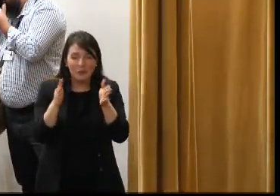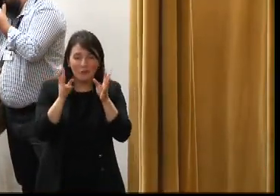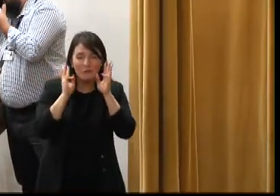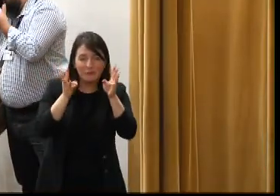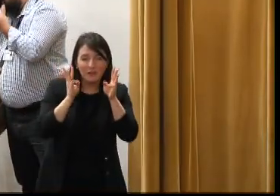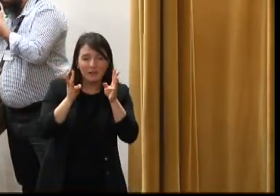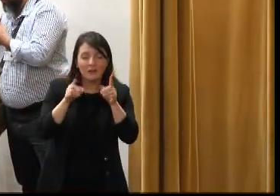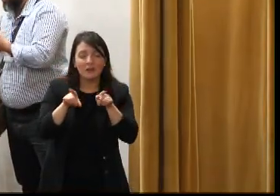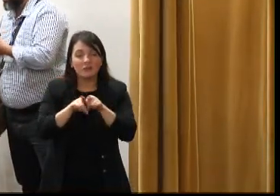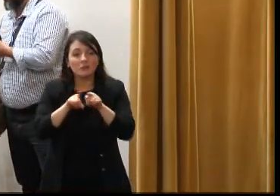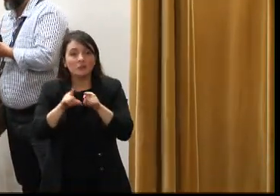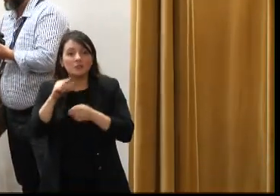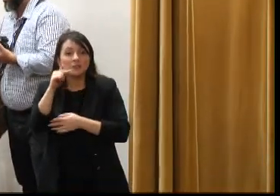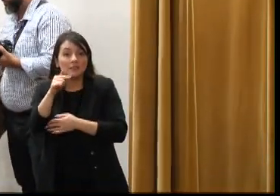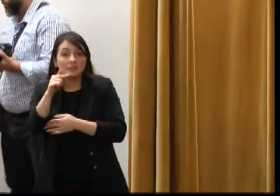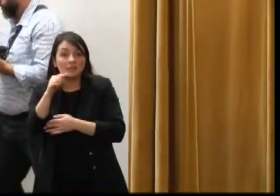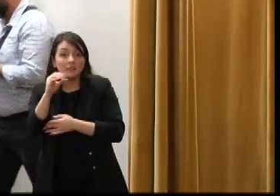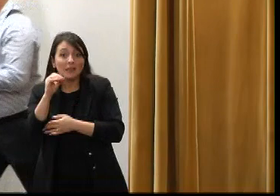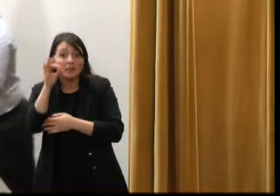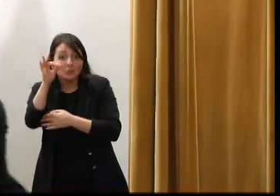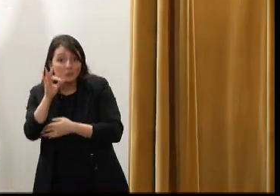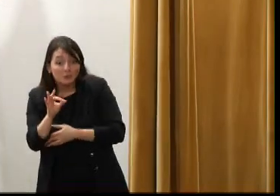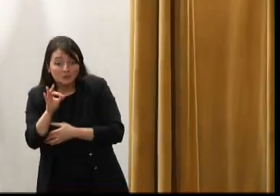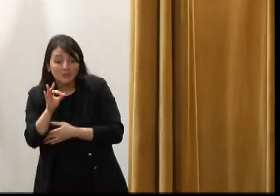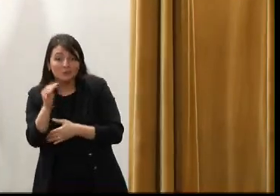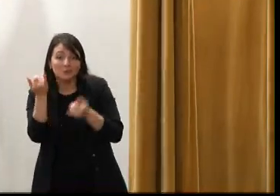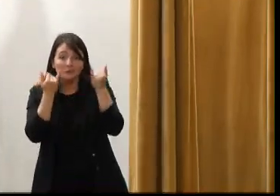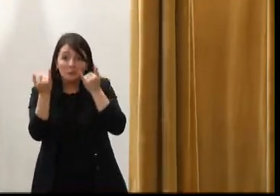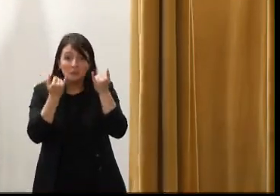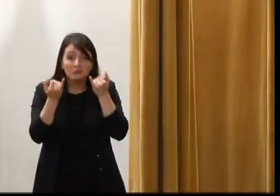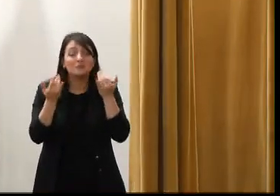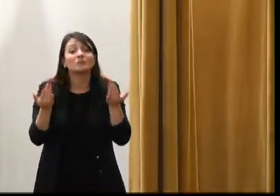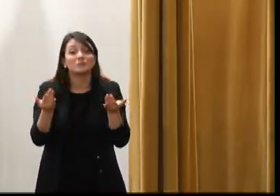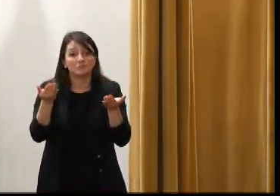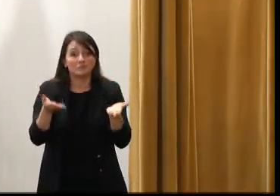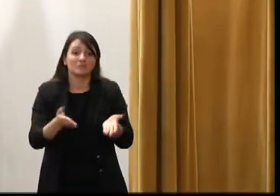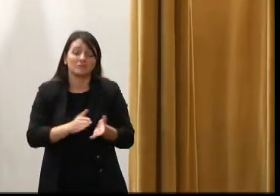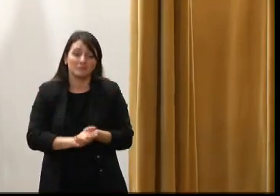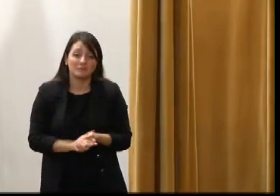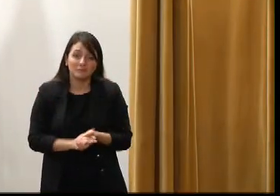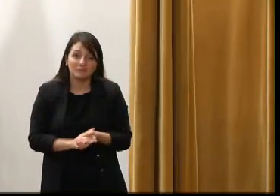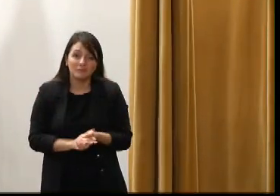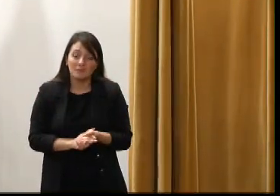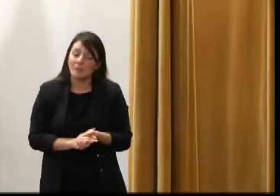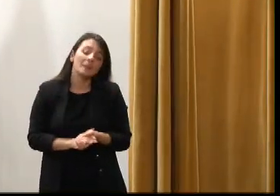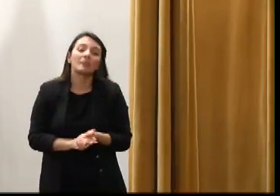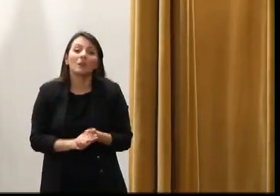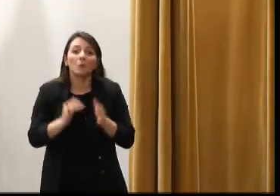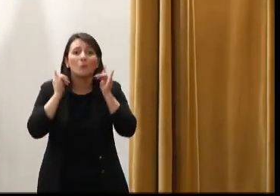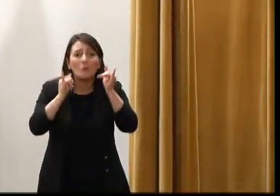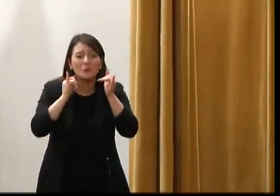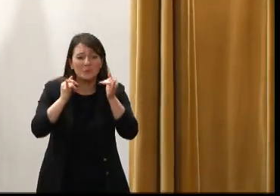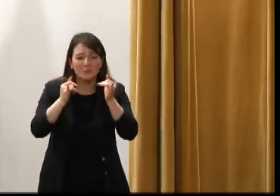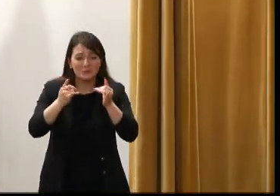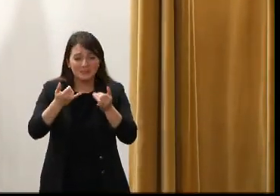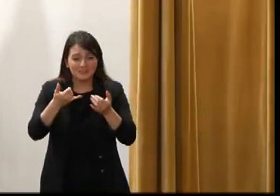enorme. 70 e pouco % desses gases vêm de lá. Agora, um ônibus elétrico custa 2 milhões de